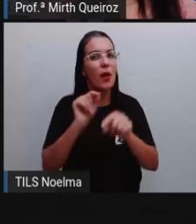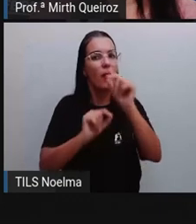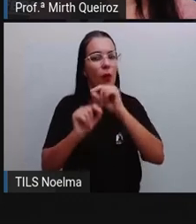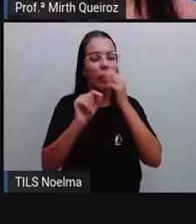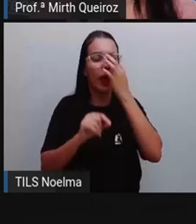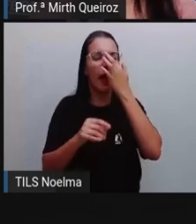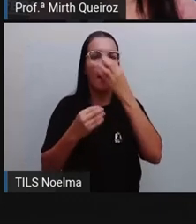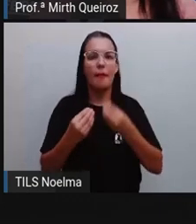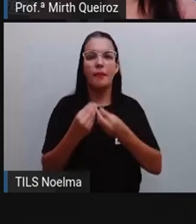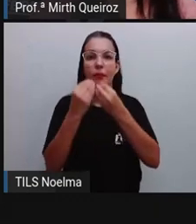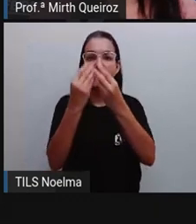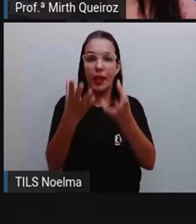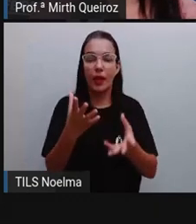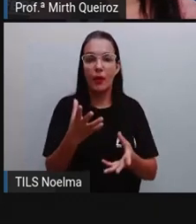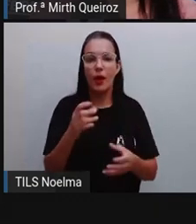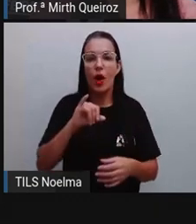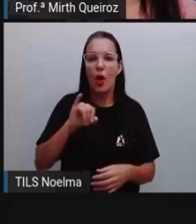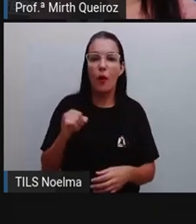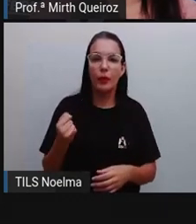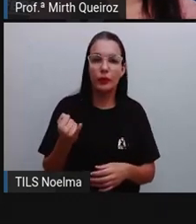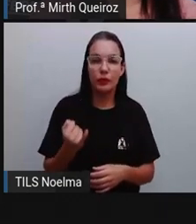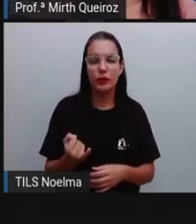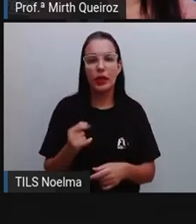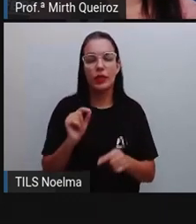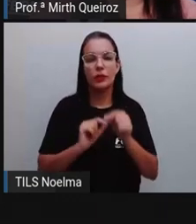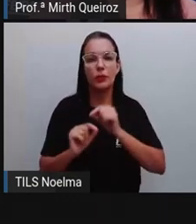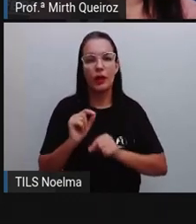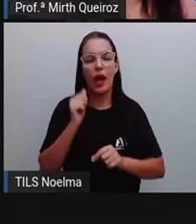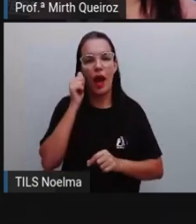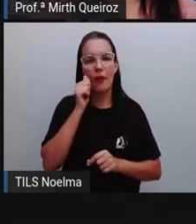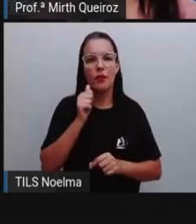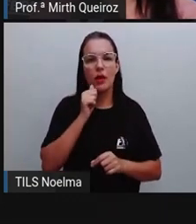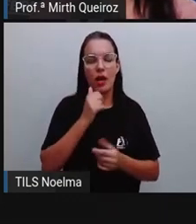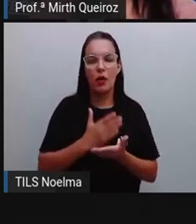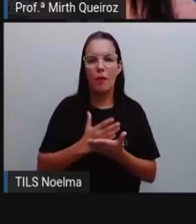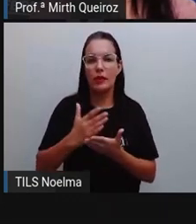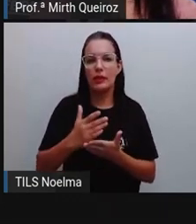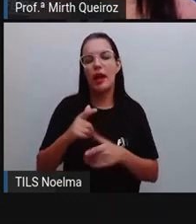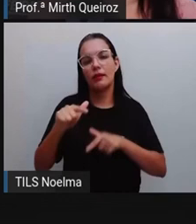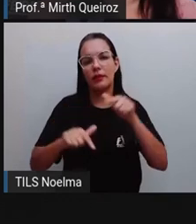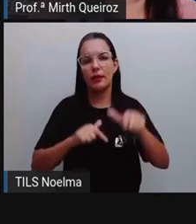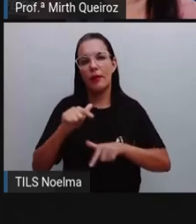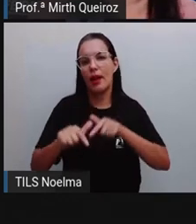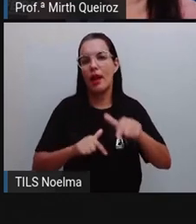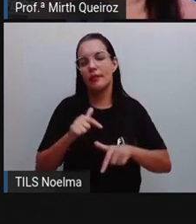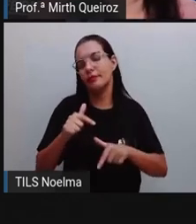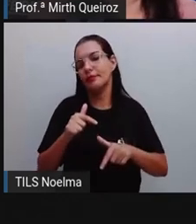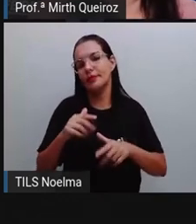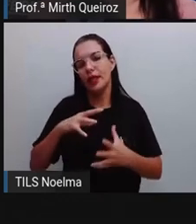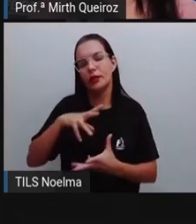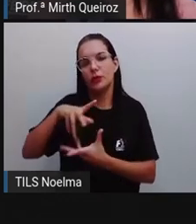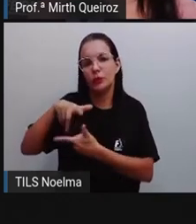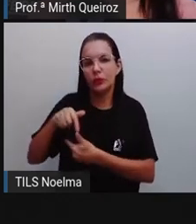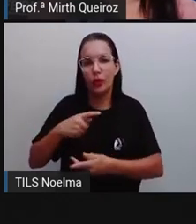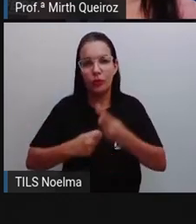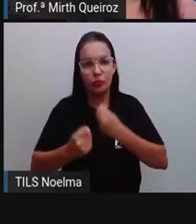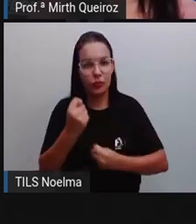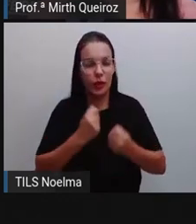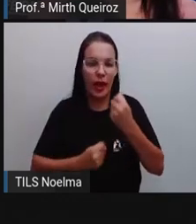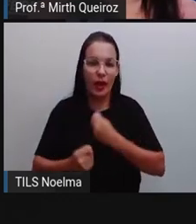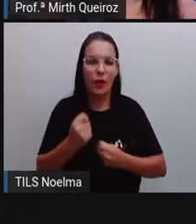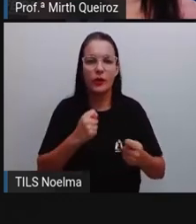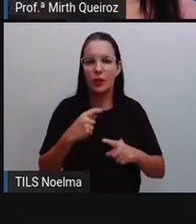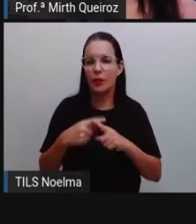elas também é um símbolo aí também da entrada da mulher no mundo dos negócios, né? Uma vez que nós temos